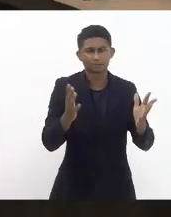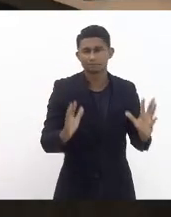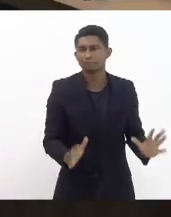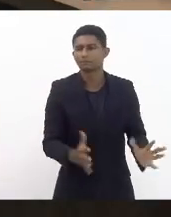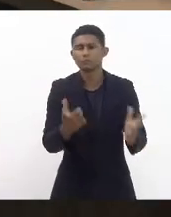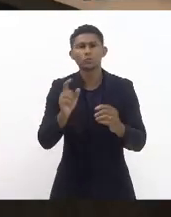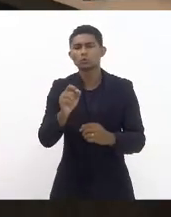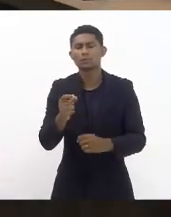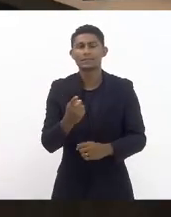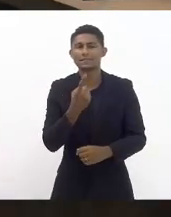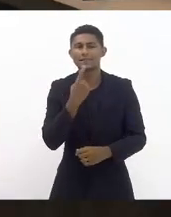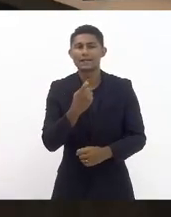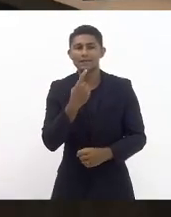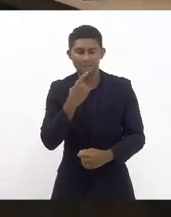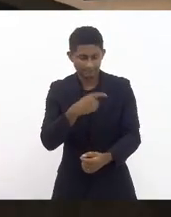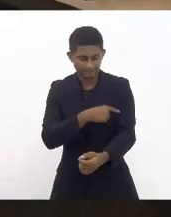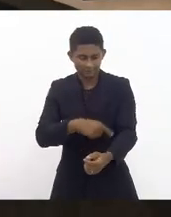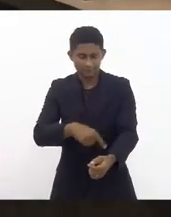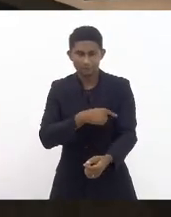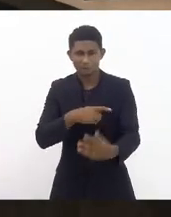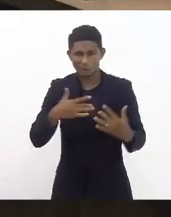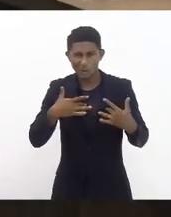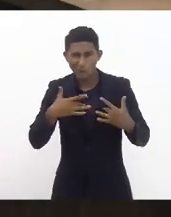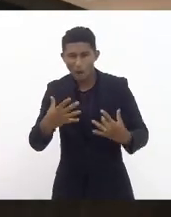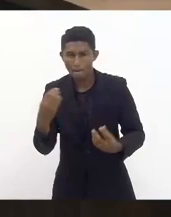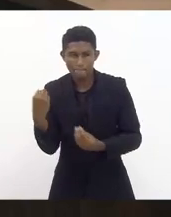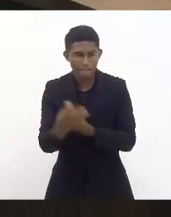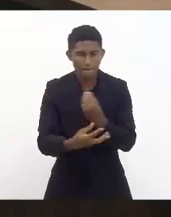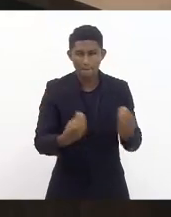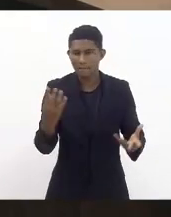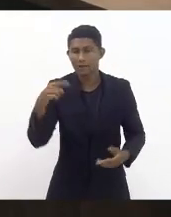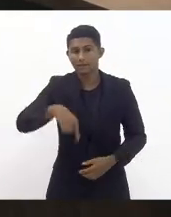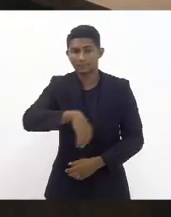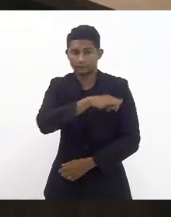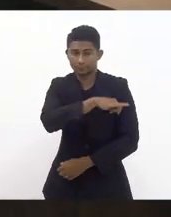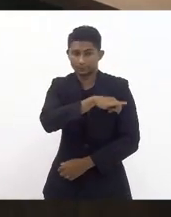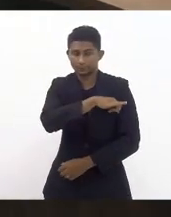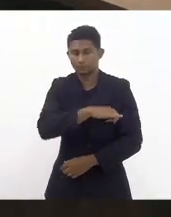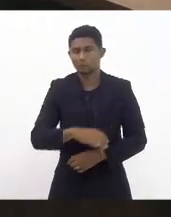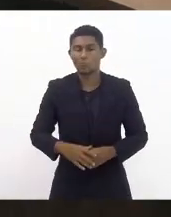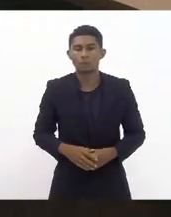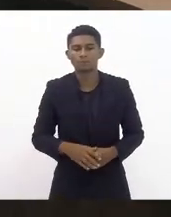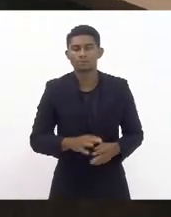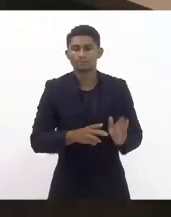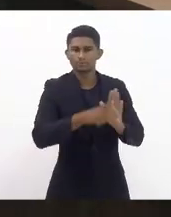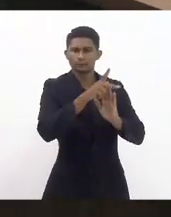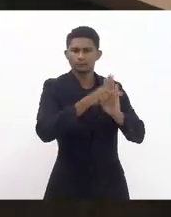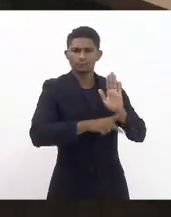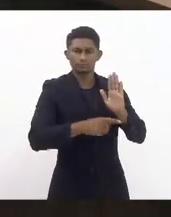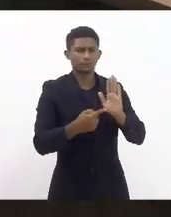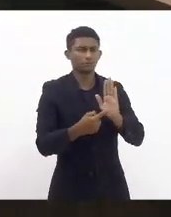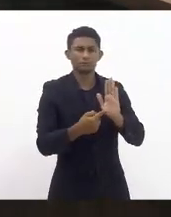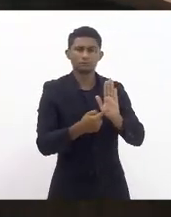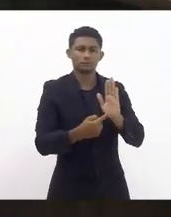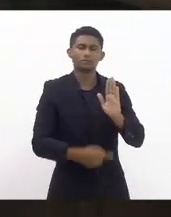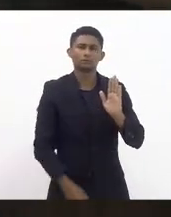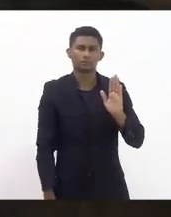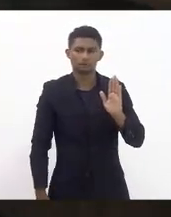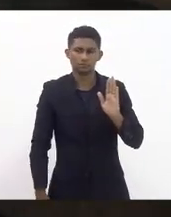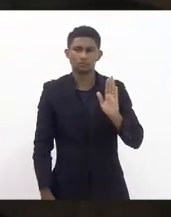âmbito do Estado do Rio de Janeiro e da outras previdências. Projeto